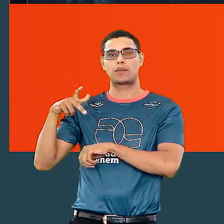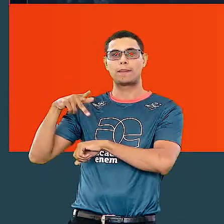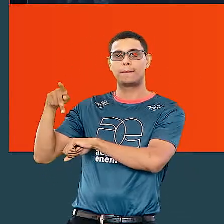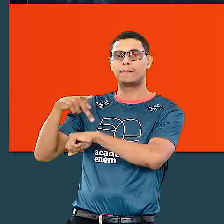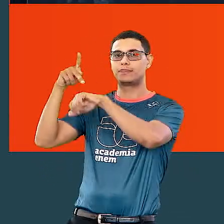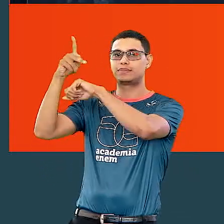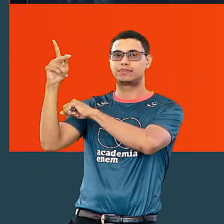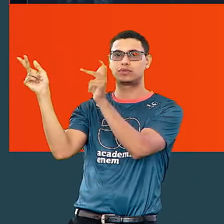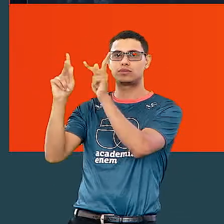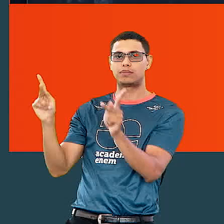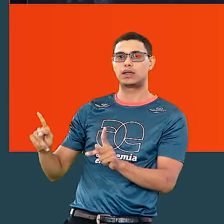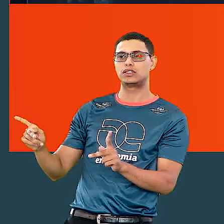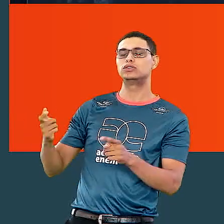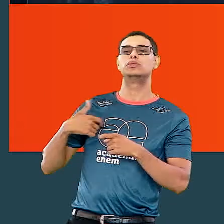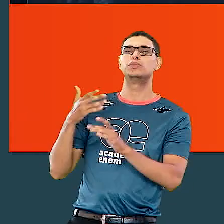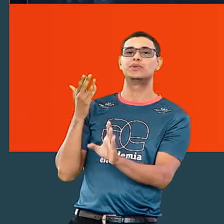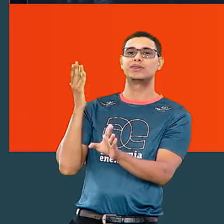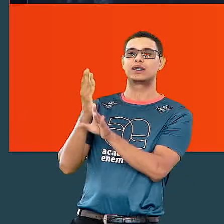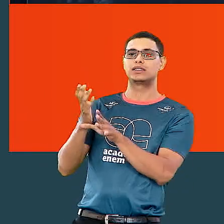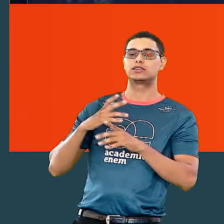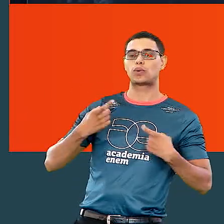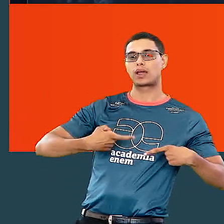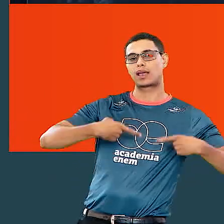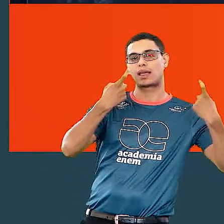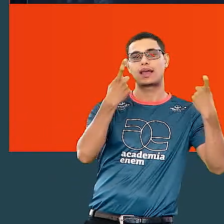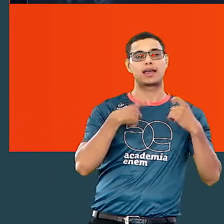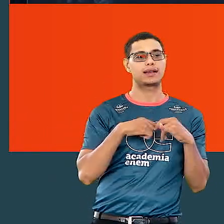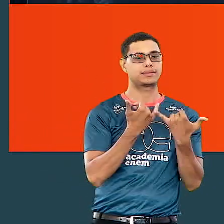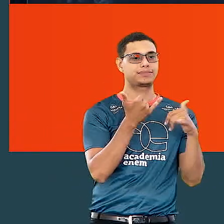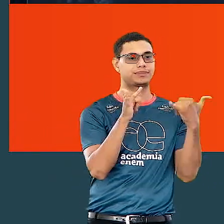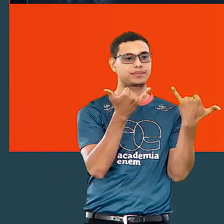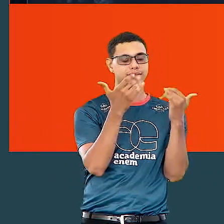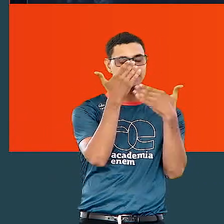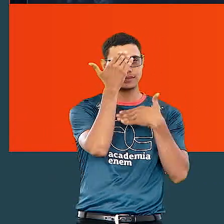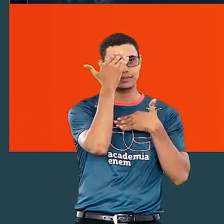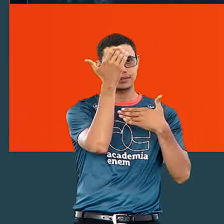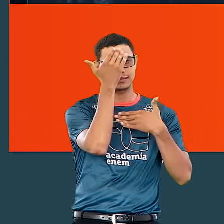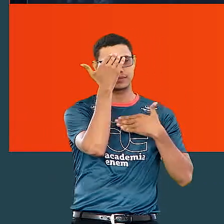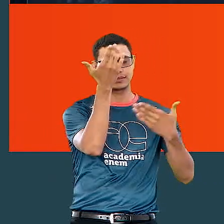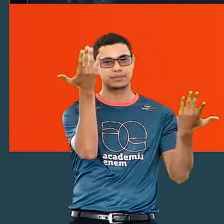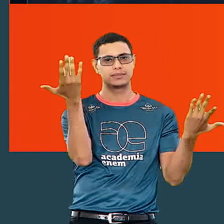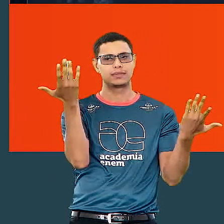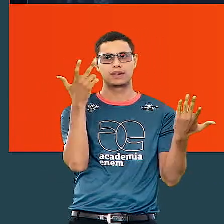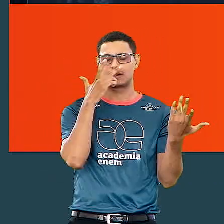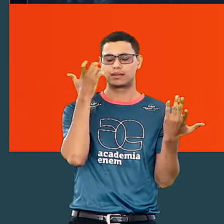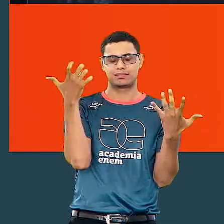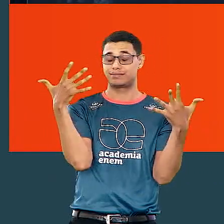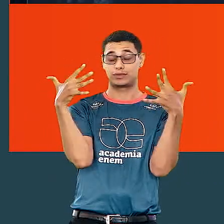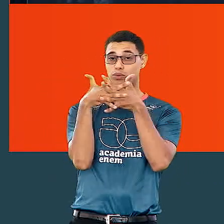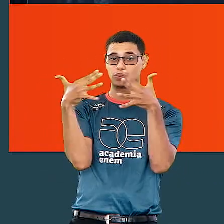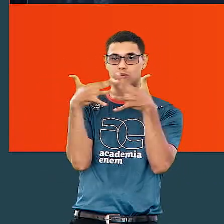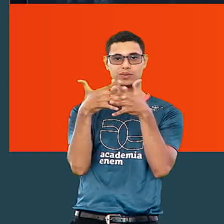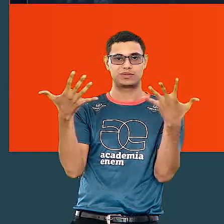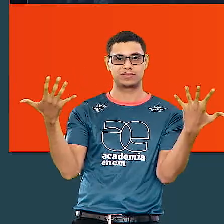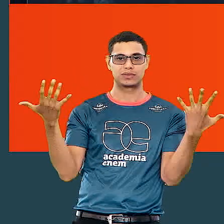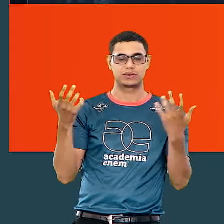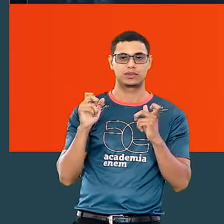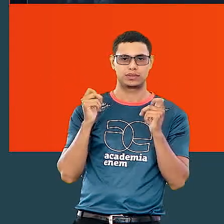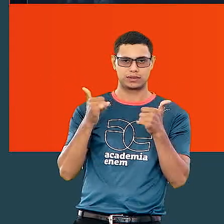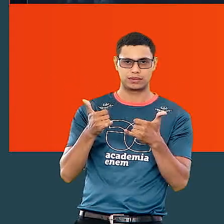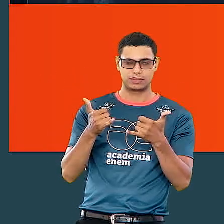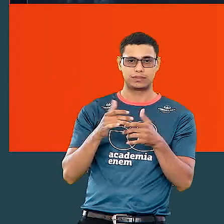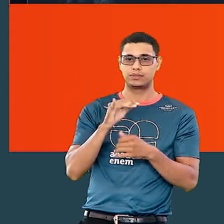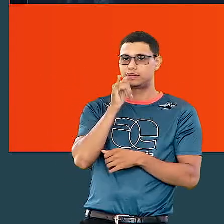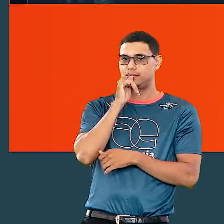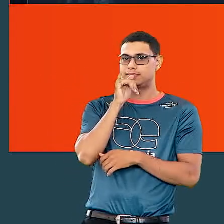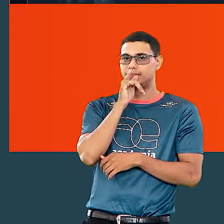e eu vou lá e digo, valeu guerra, muito obrigado. Tá certo? Não tem o menor sentido. Tá certo? É que nem